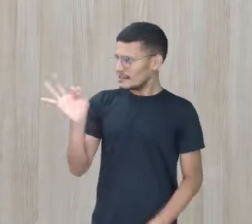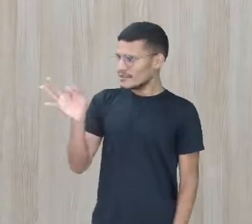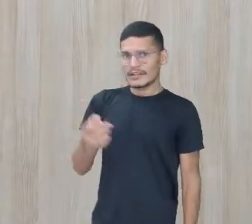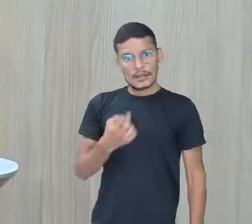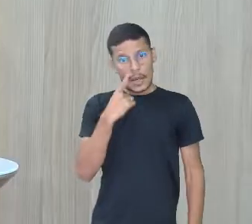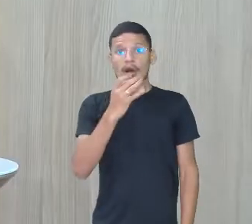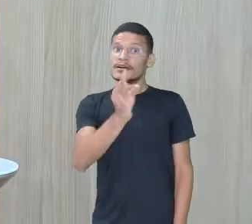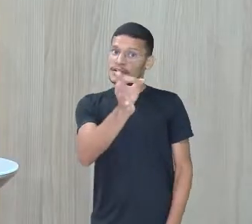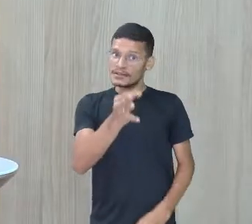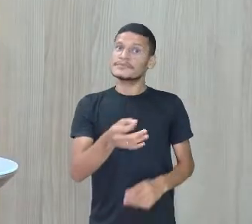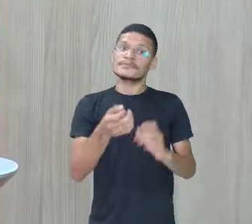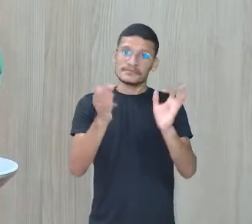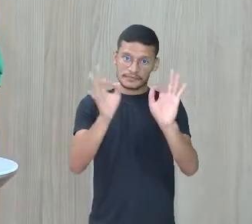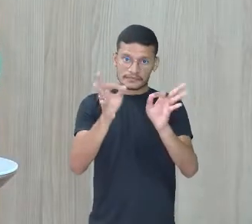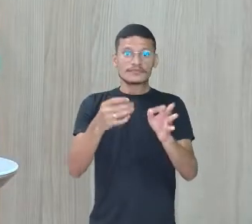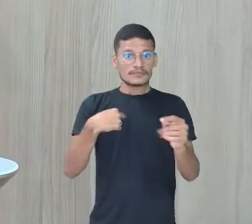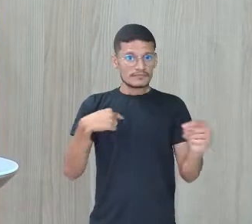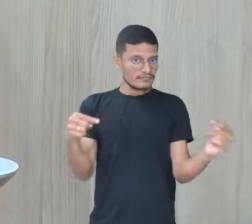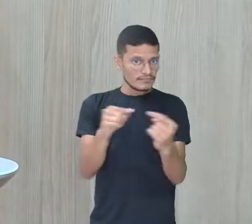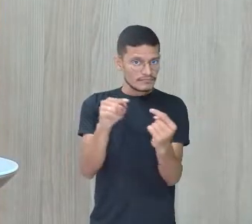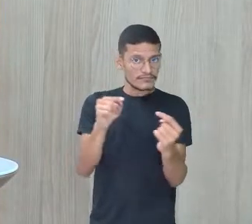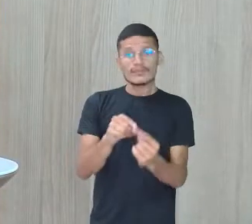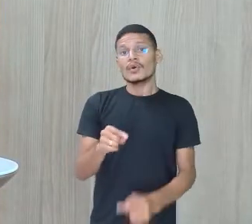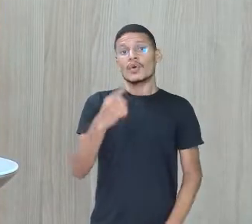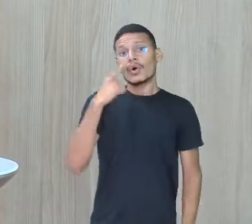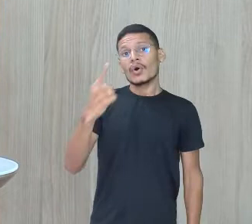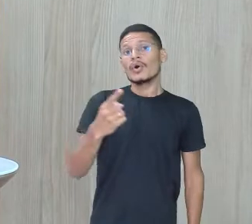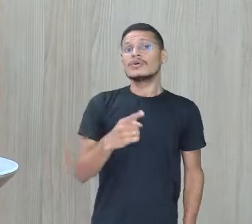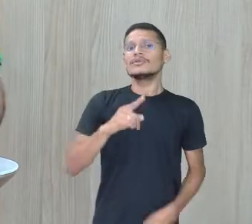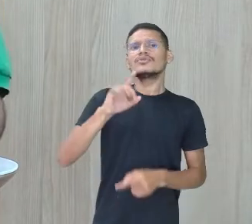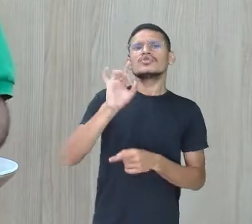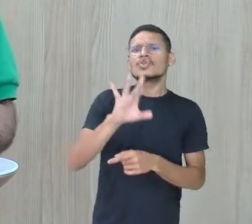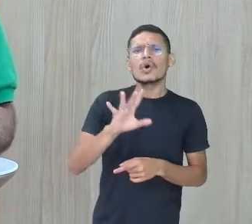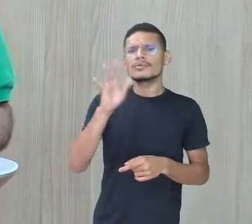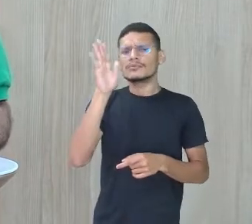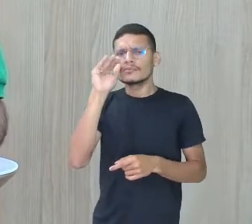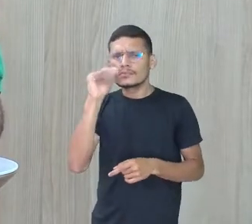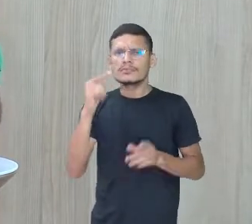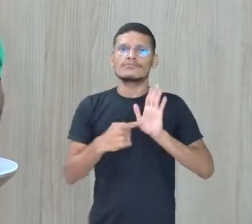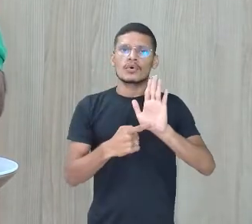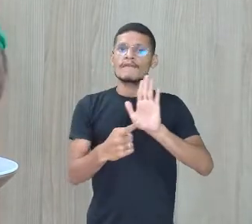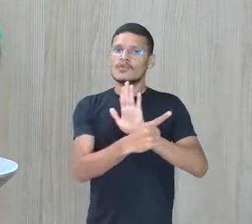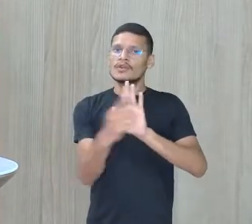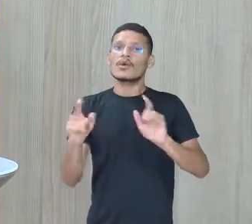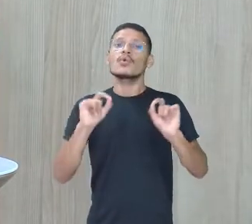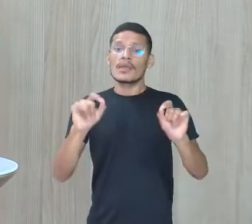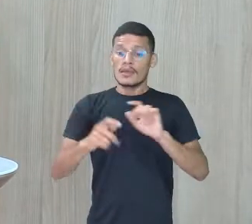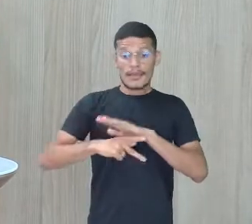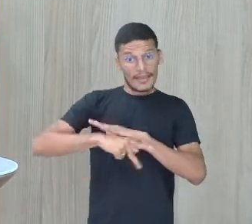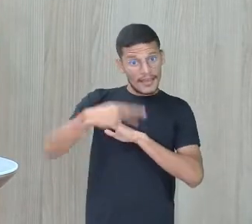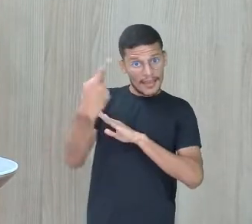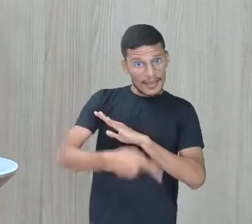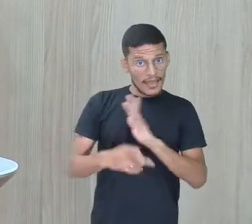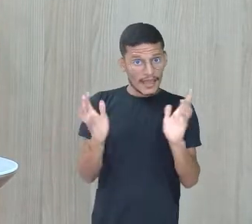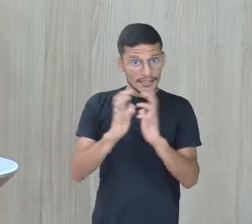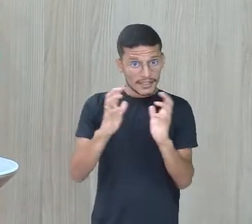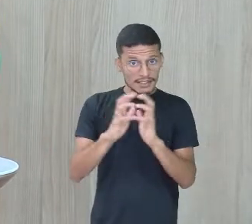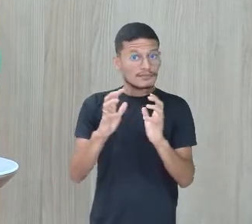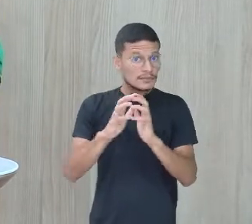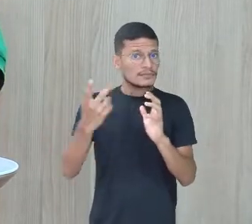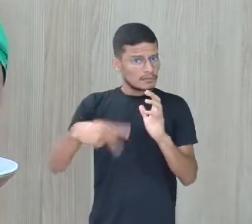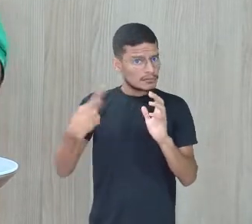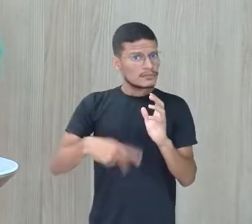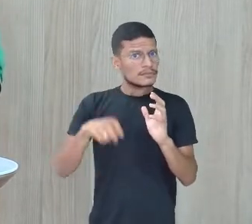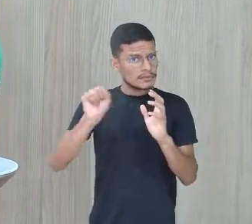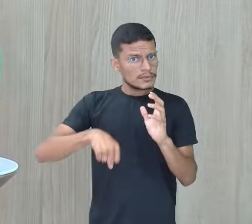Exatamente, professor. E só a título de curiosidade, aqui na região do Recife mesmo, é a